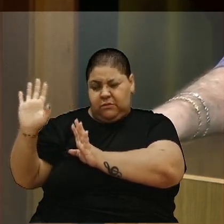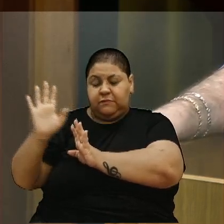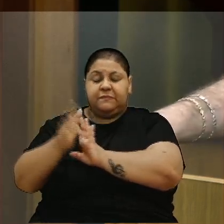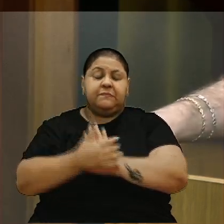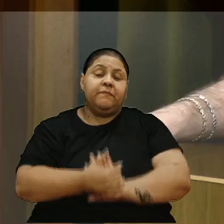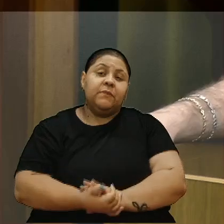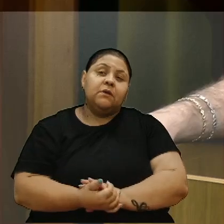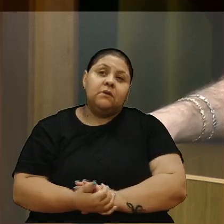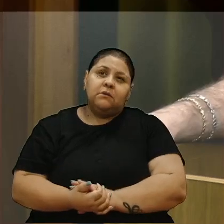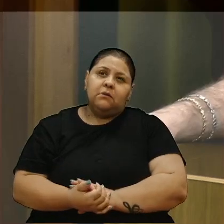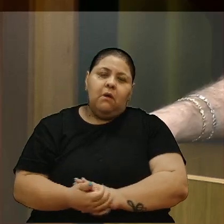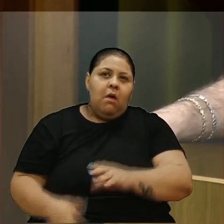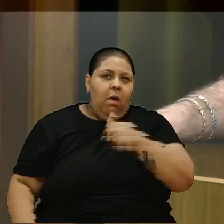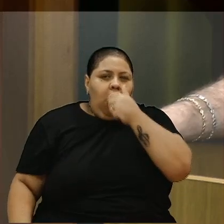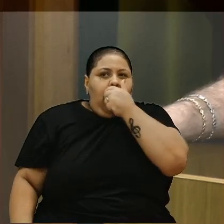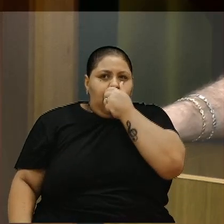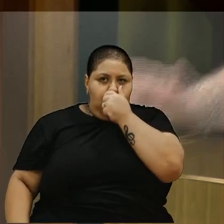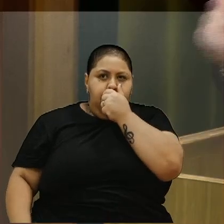Oeste.